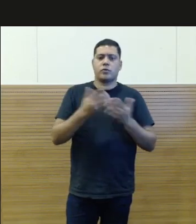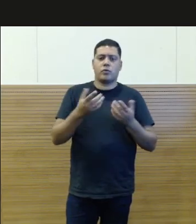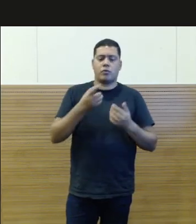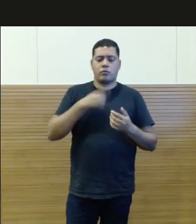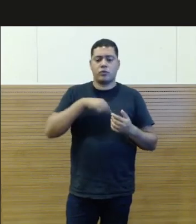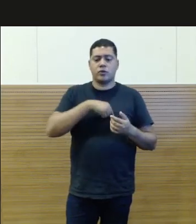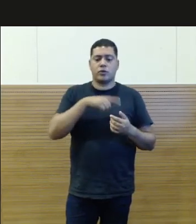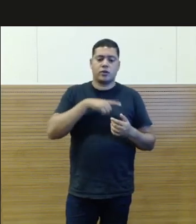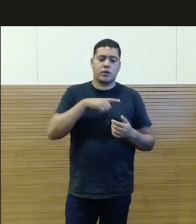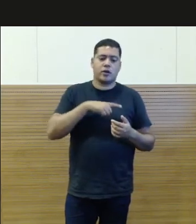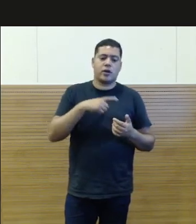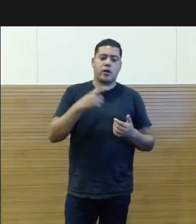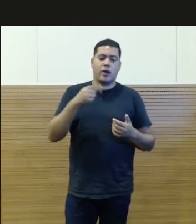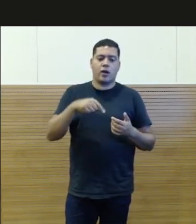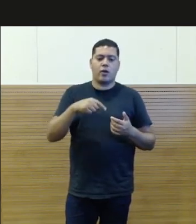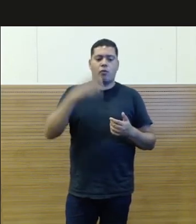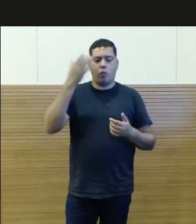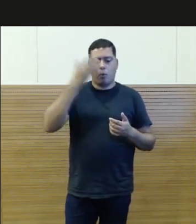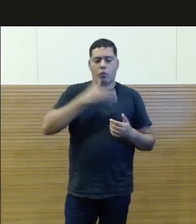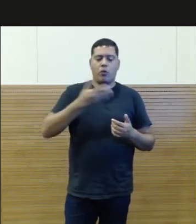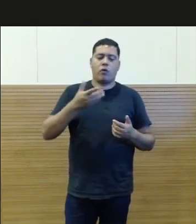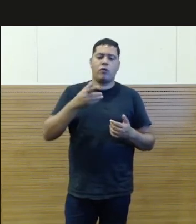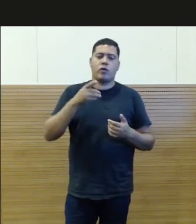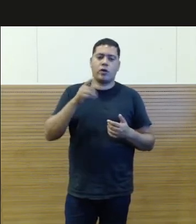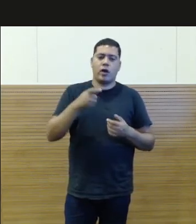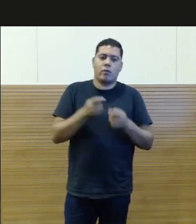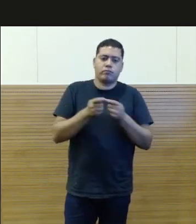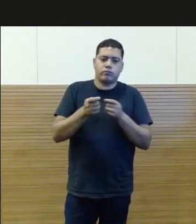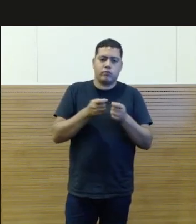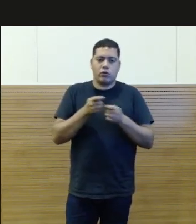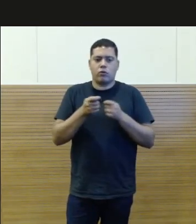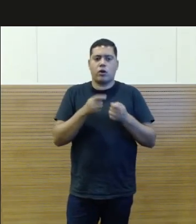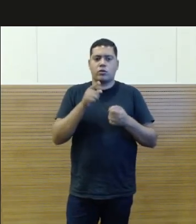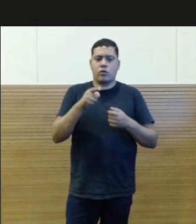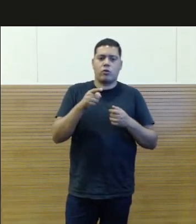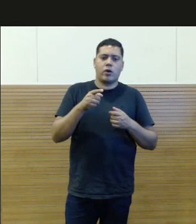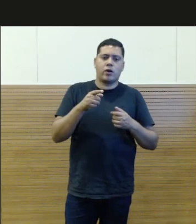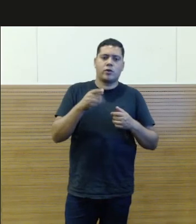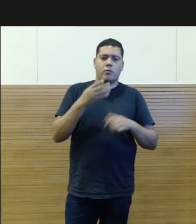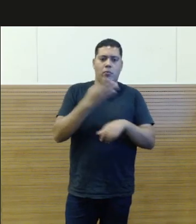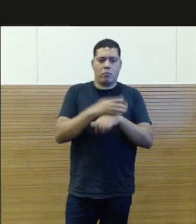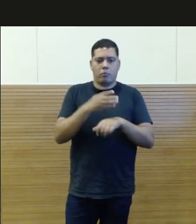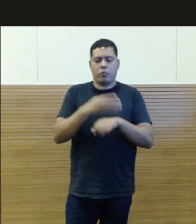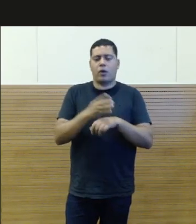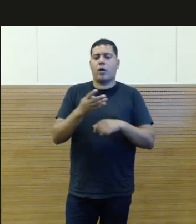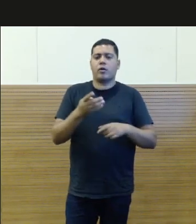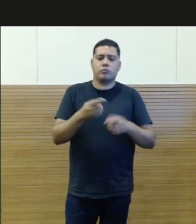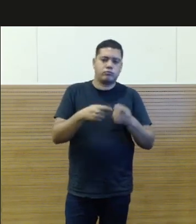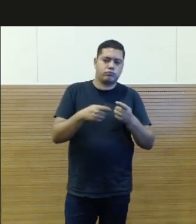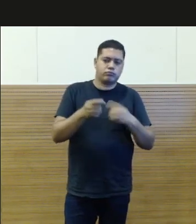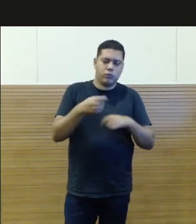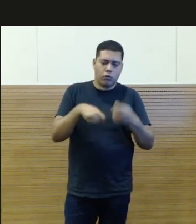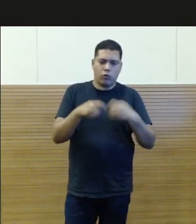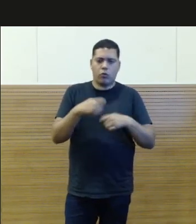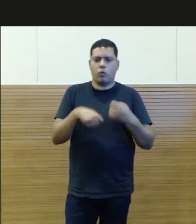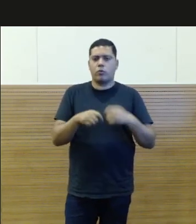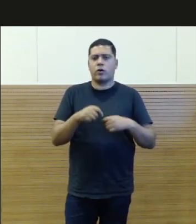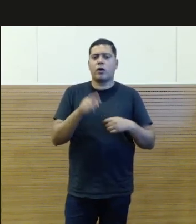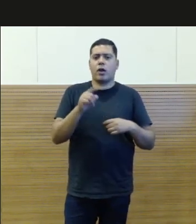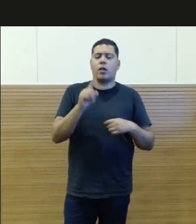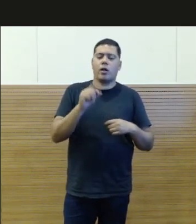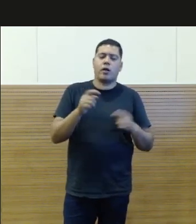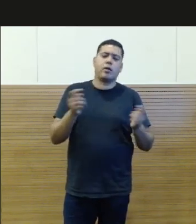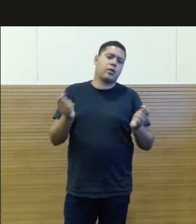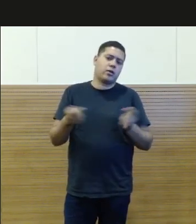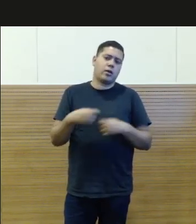uma prova concreta de que a regulação dessas práticas comerciais, ela é